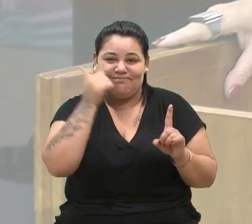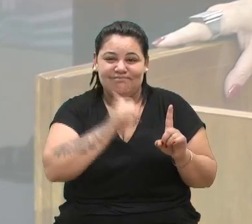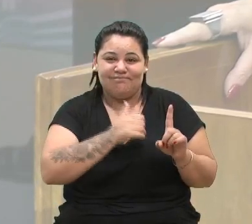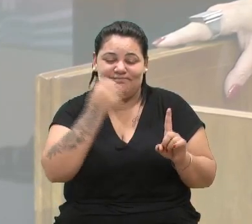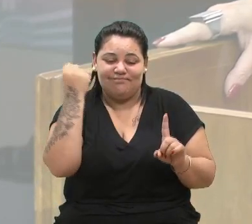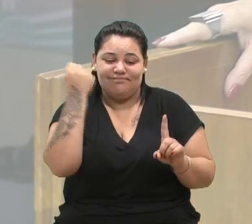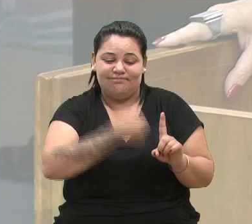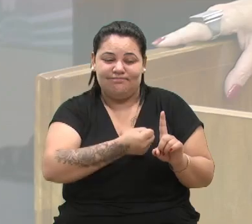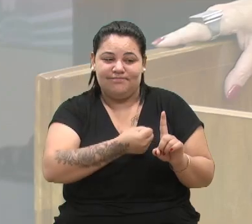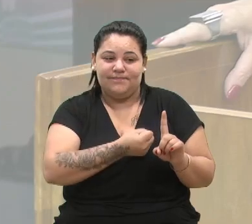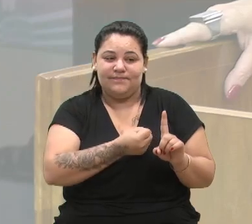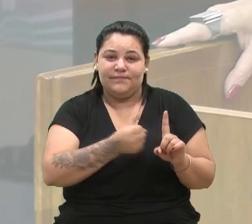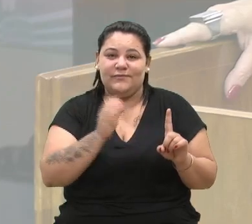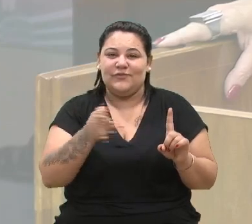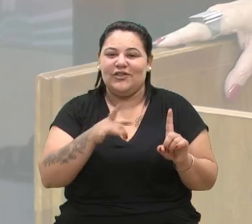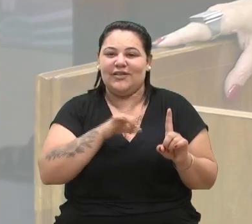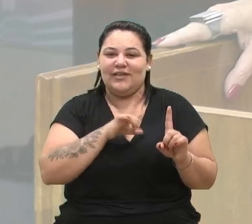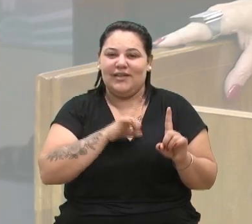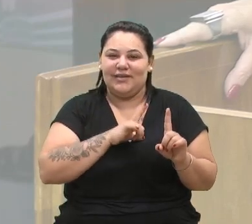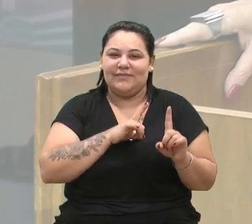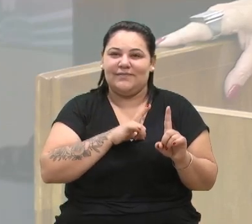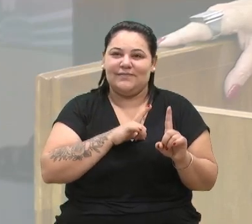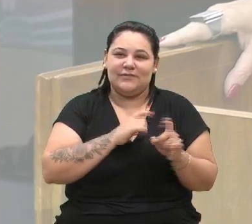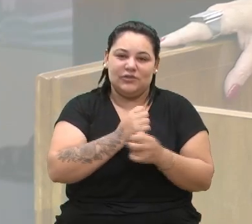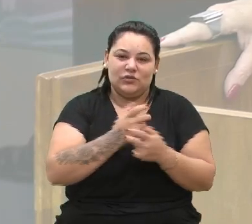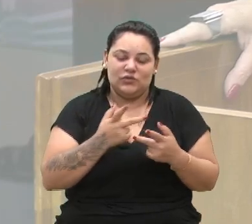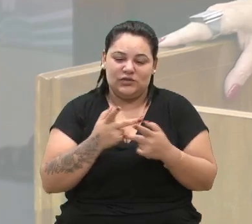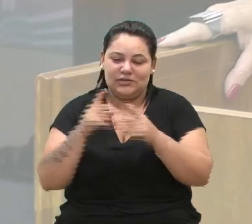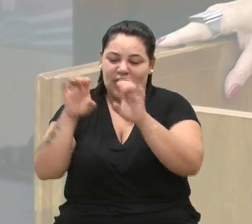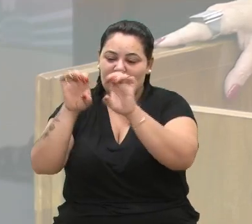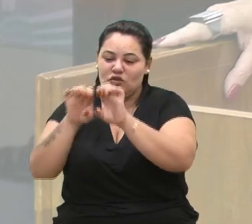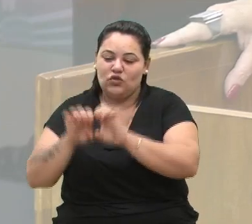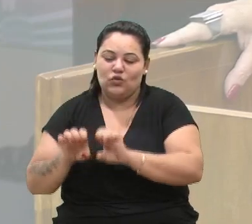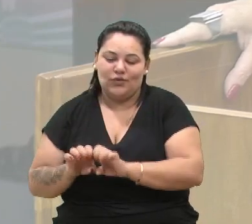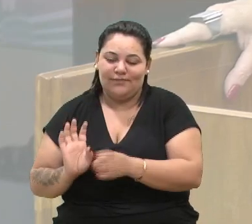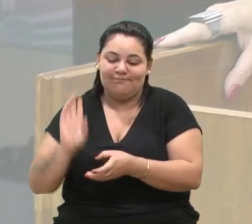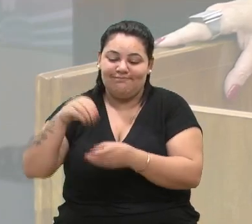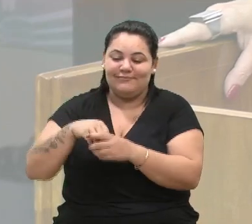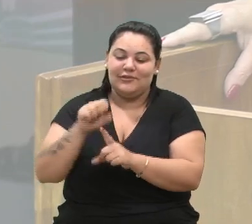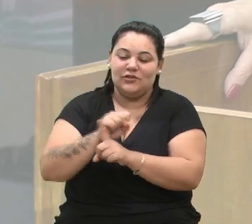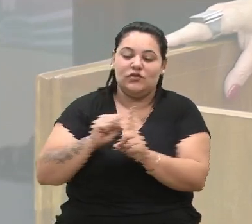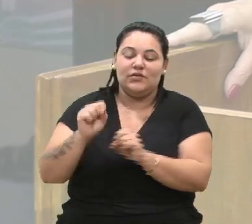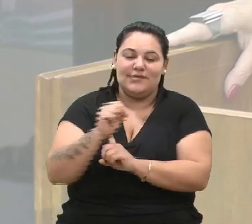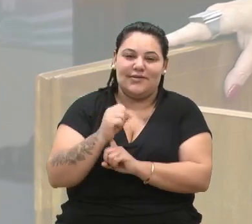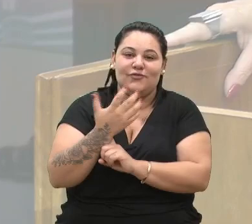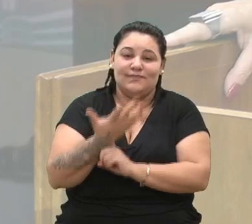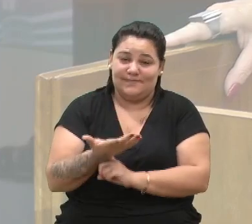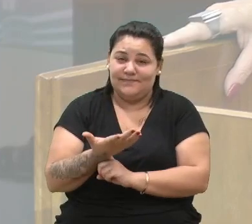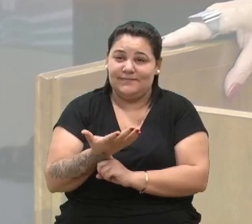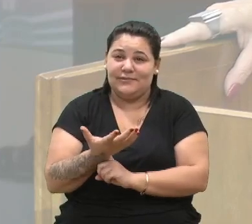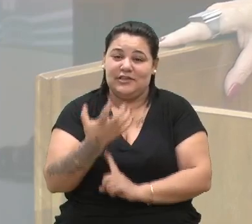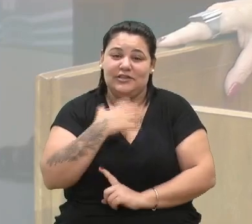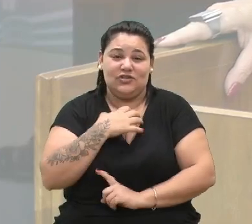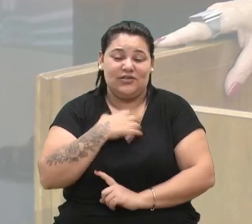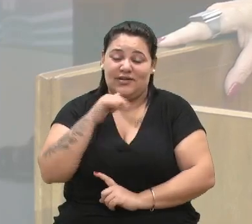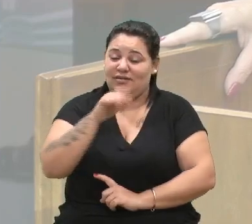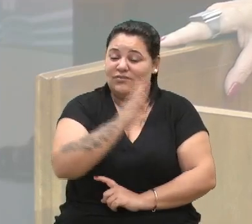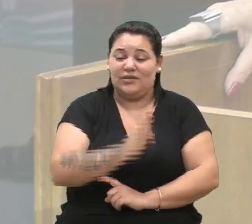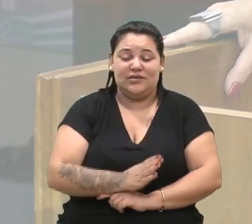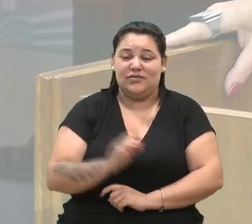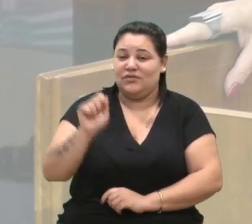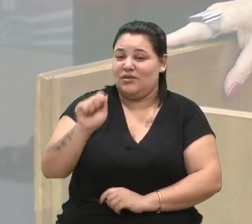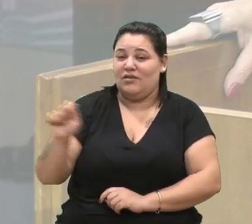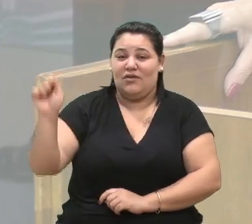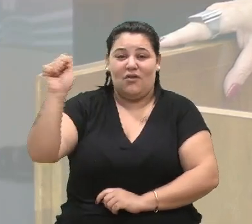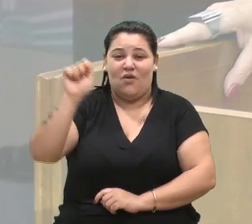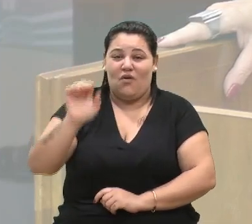já vem de uma situação estrutural na sociedade. E é aqui, é na Europa, é na África,